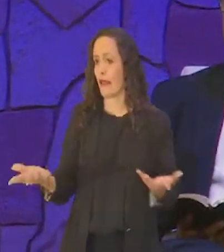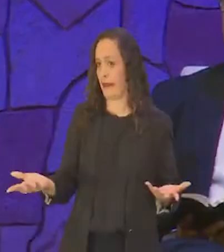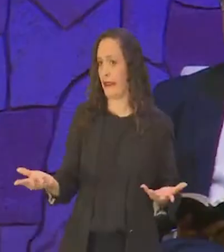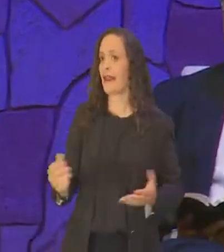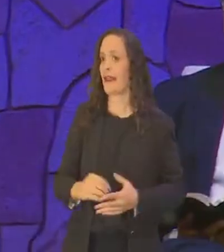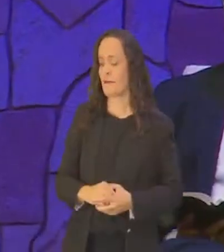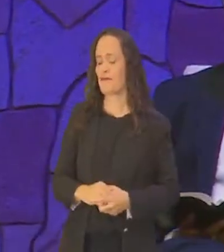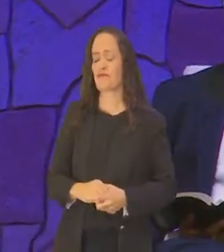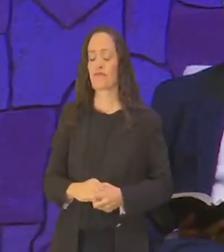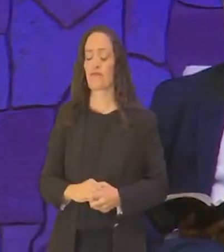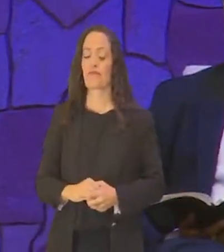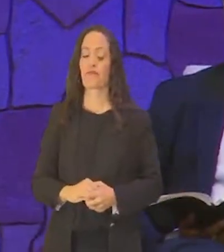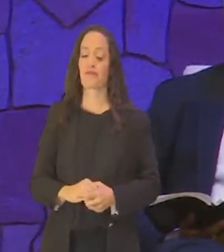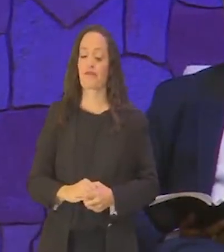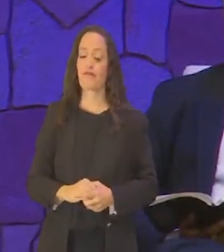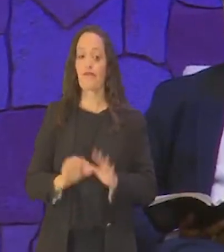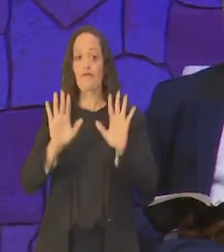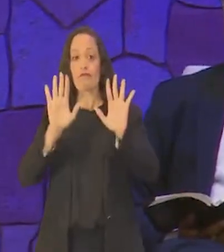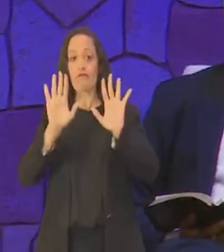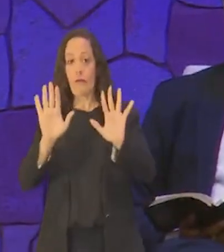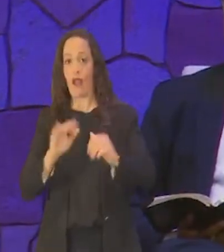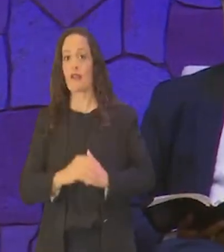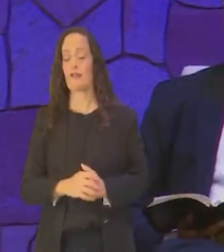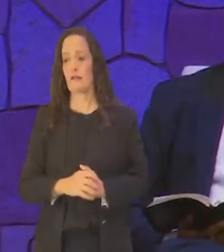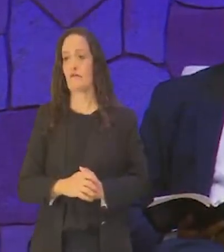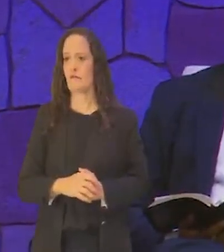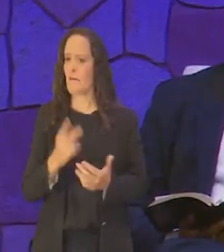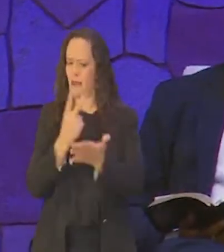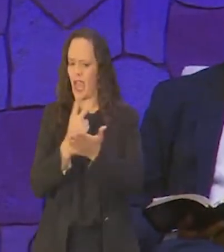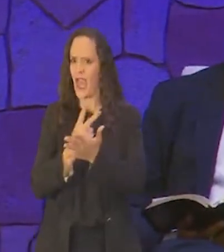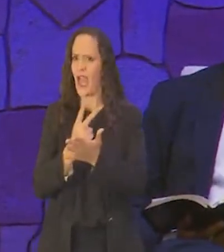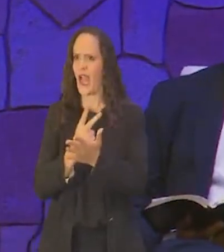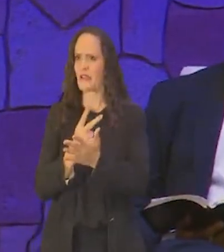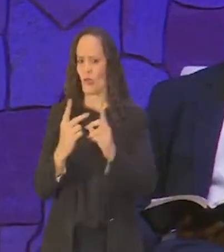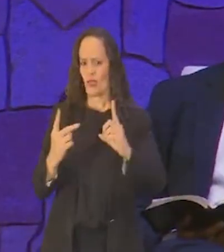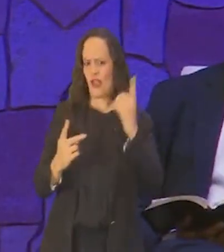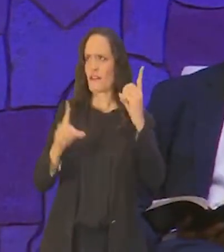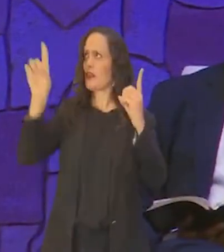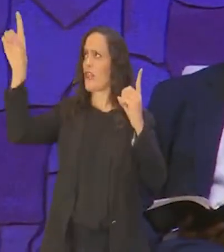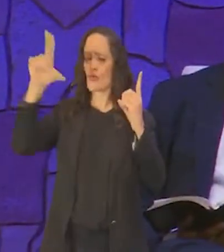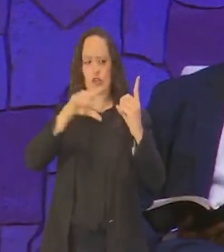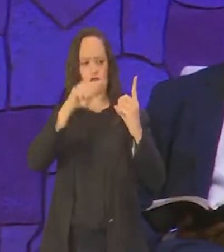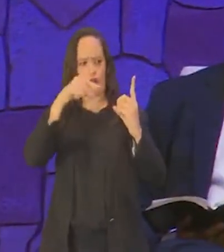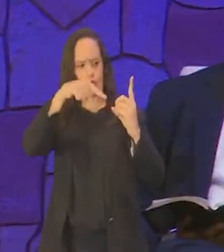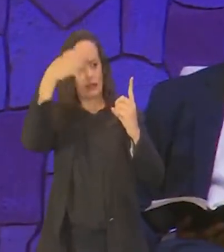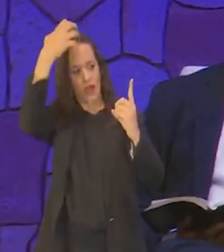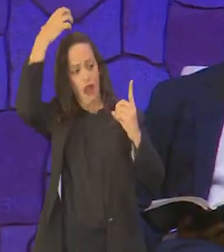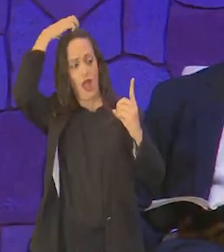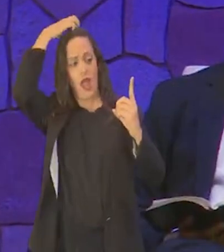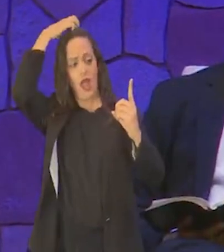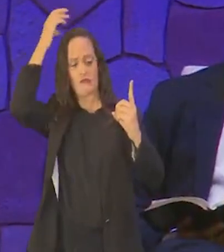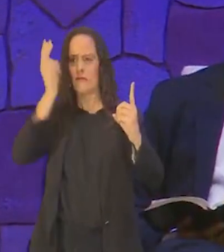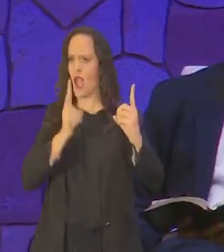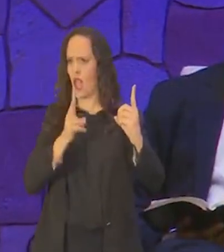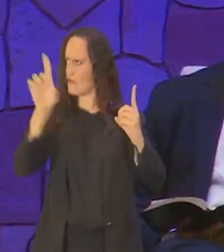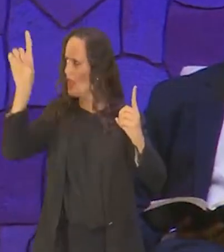oculto, ofuscado, apesar de ser escolhido pelo Senhor como rei, sem assumir a sua posição.